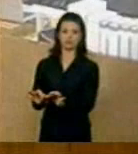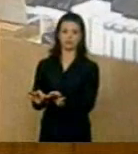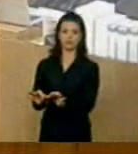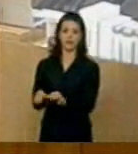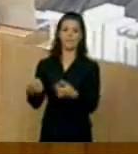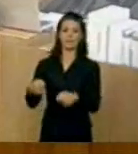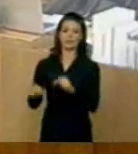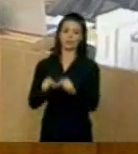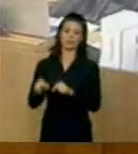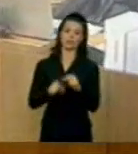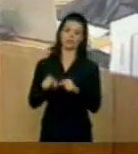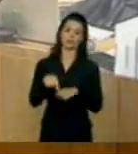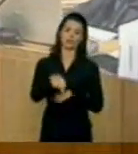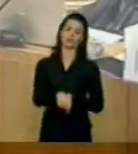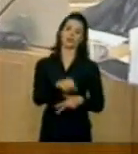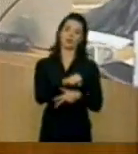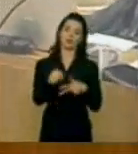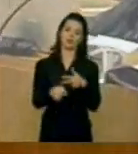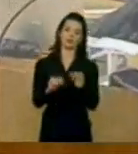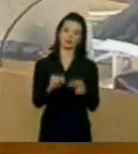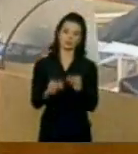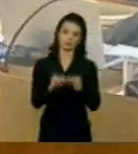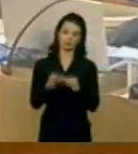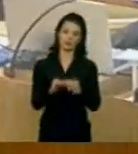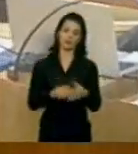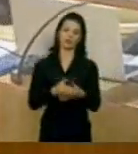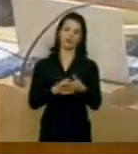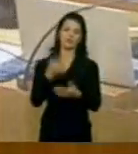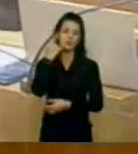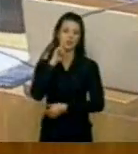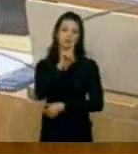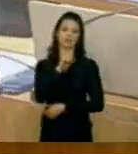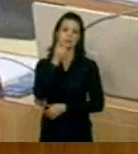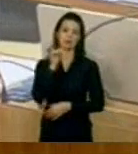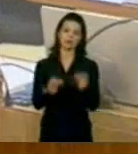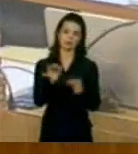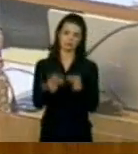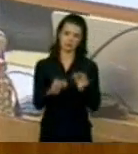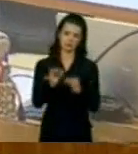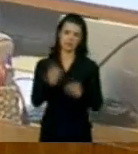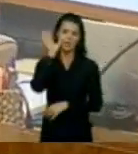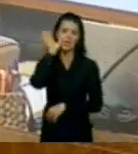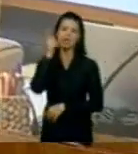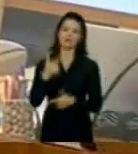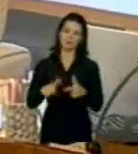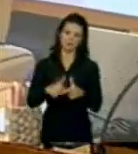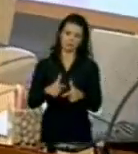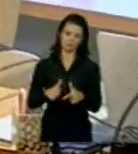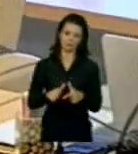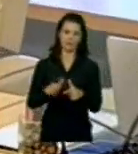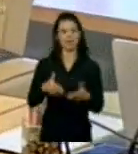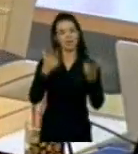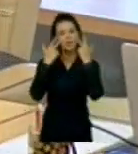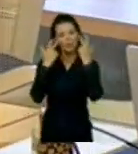da respectiva casa no prazo de 24 horas para que sobre ela decida. E é